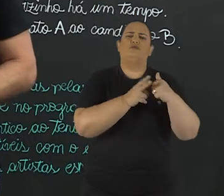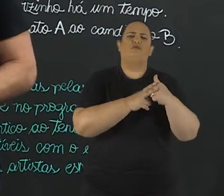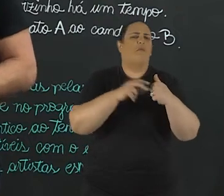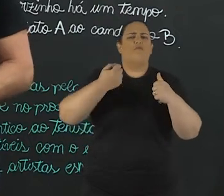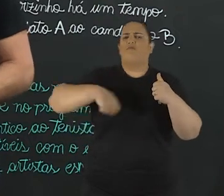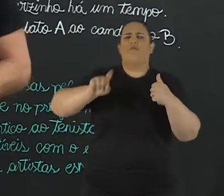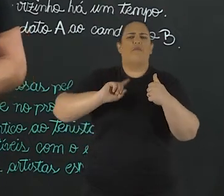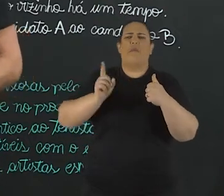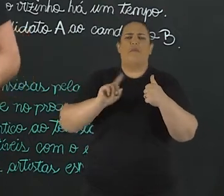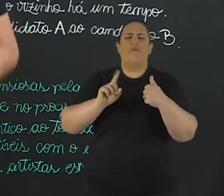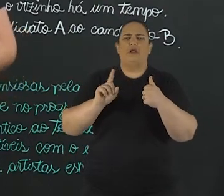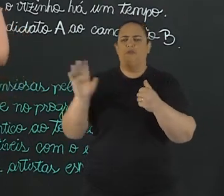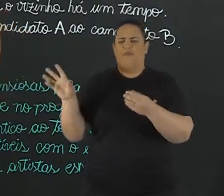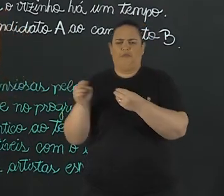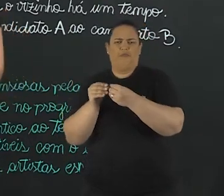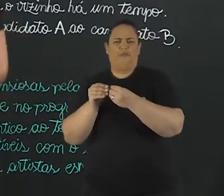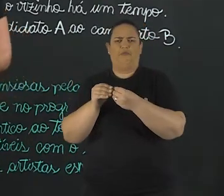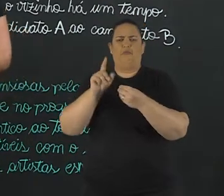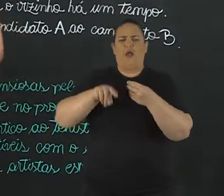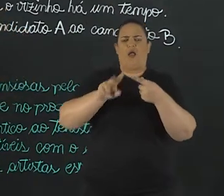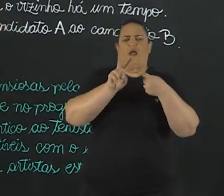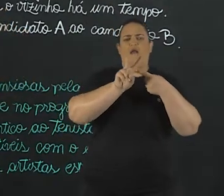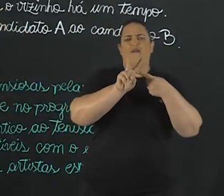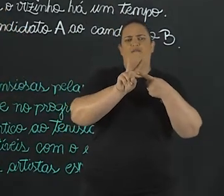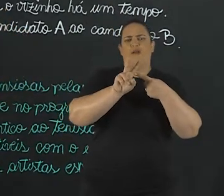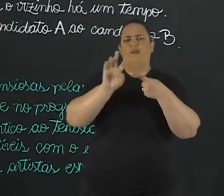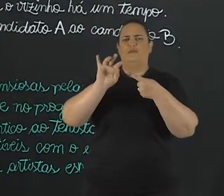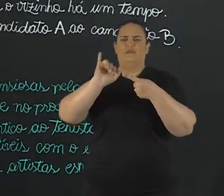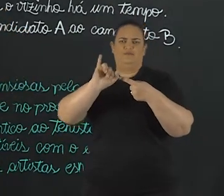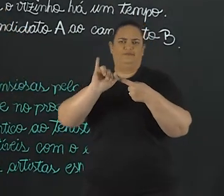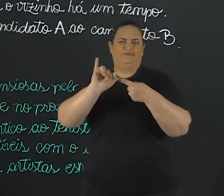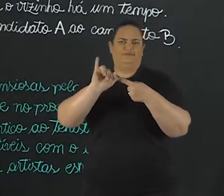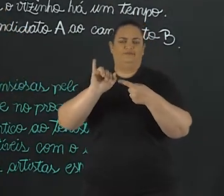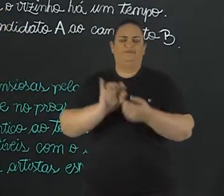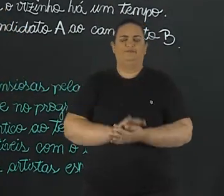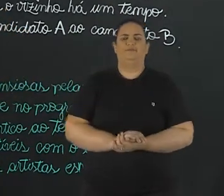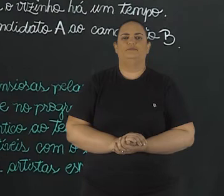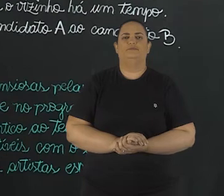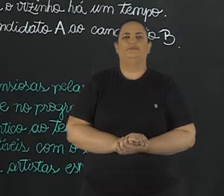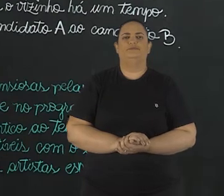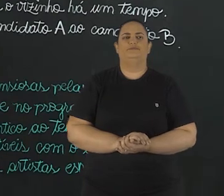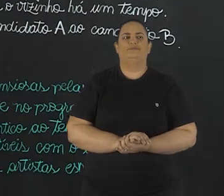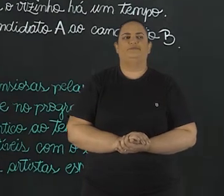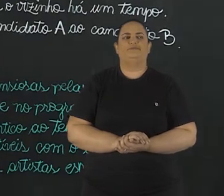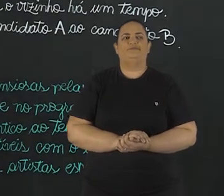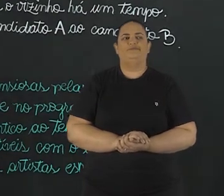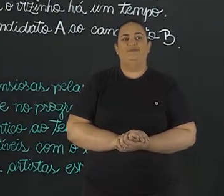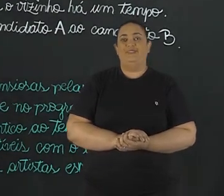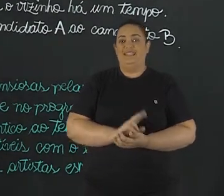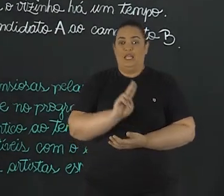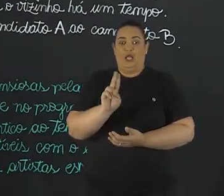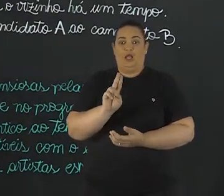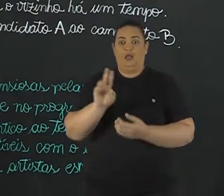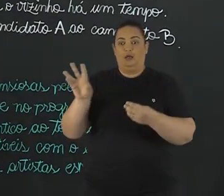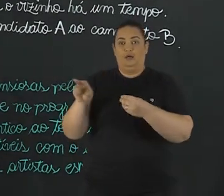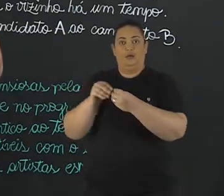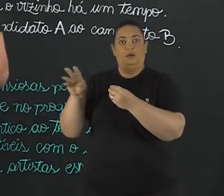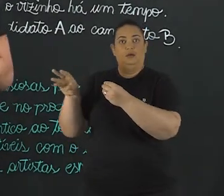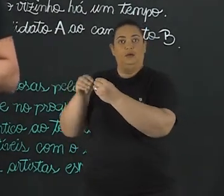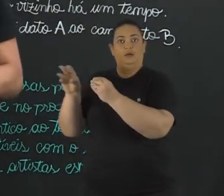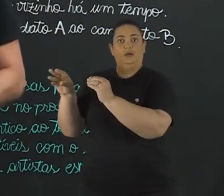verbos intransitivos. No caso dos nomes, o complemento desses nomes vem manifestado na oração por